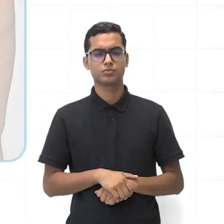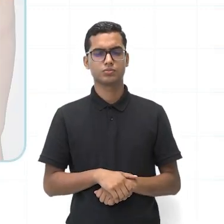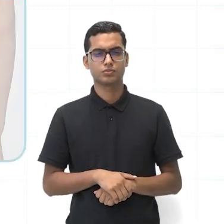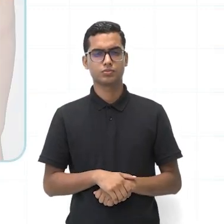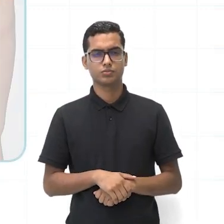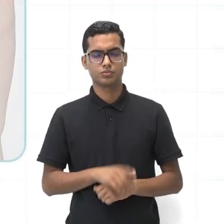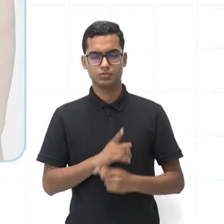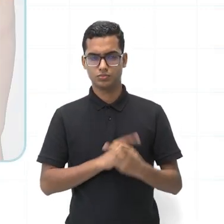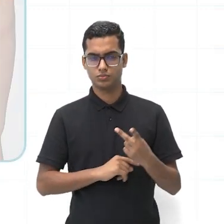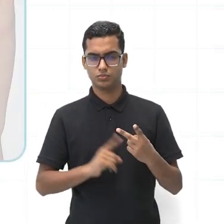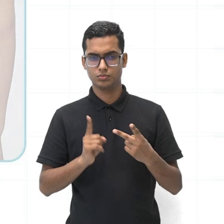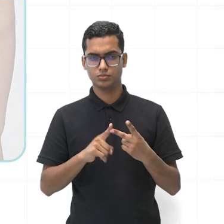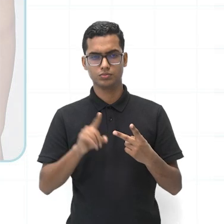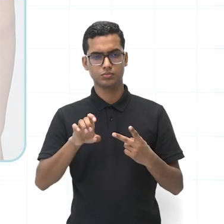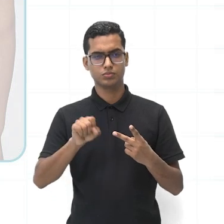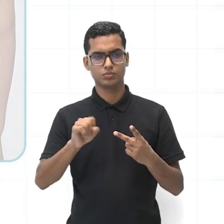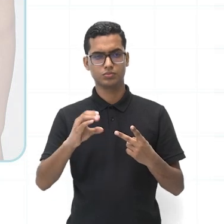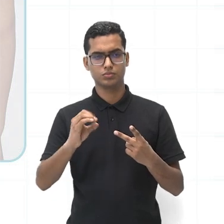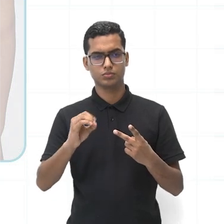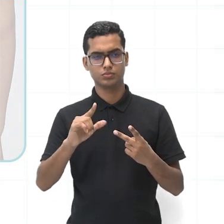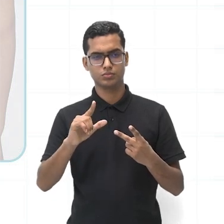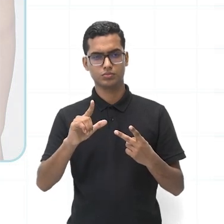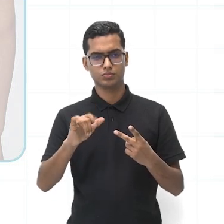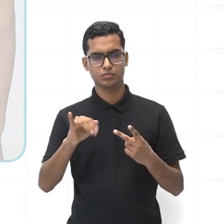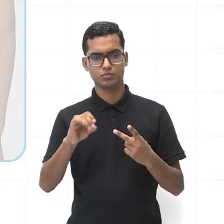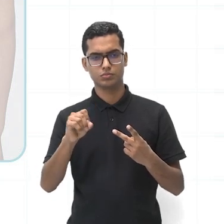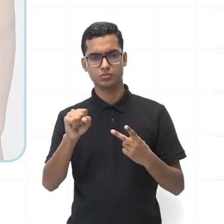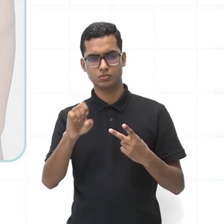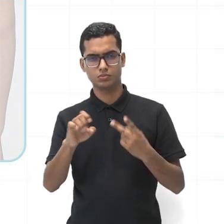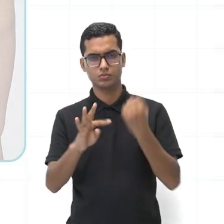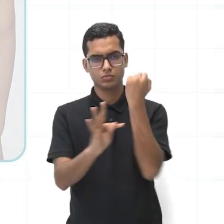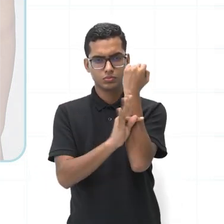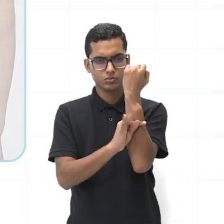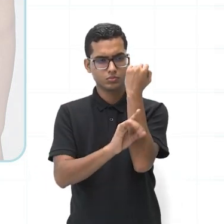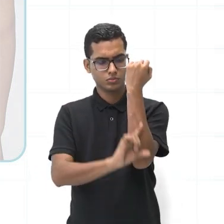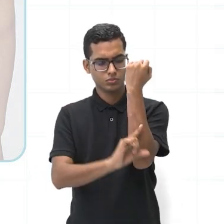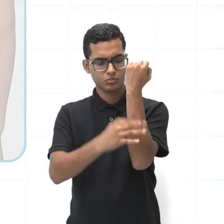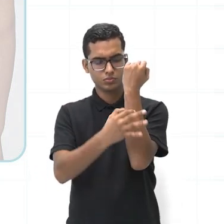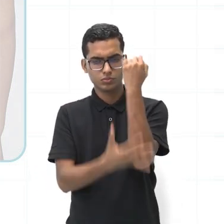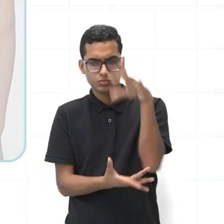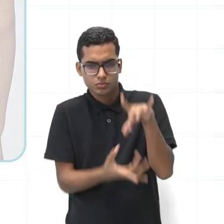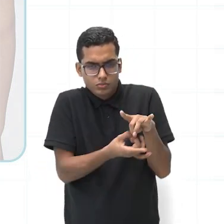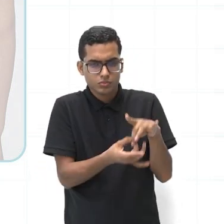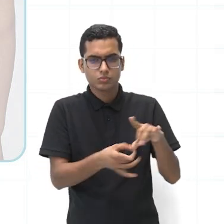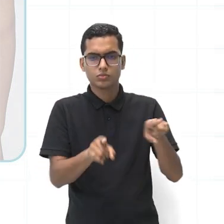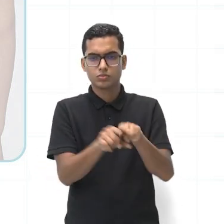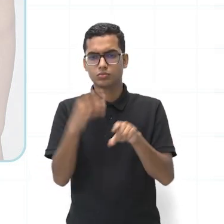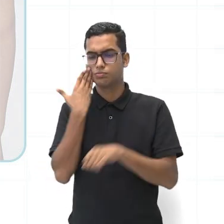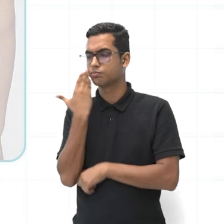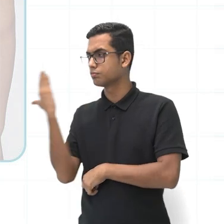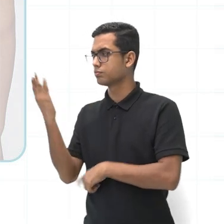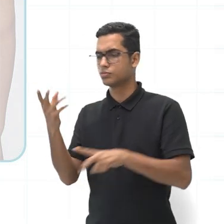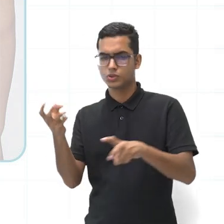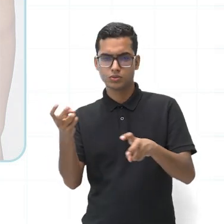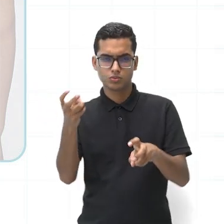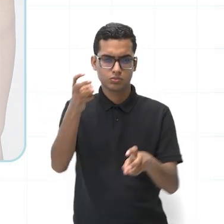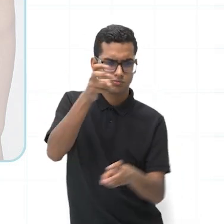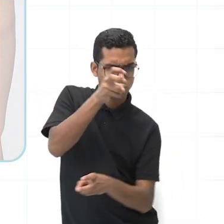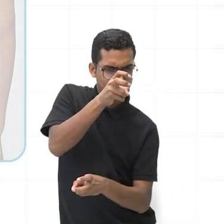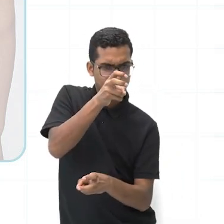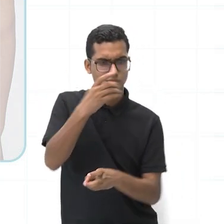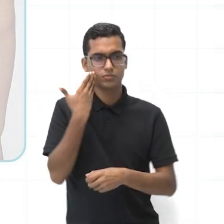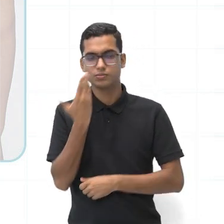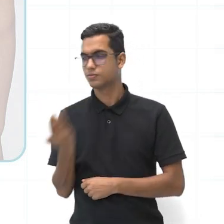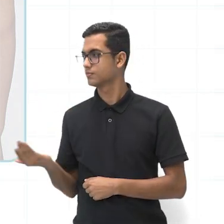a escoliose tóraco-lombar, que é uma curvatura anormal da coluna vertebral. Isso